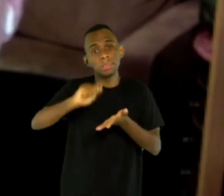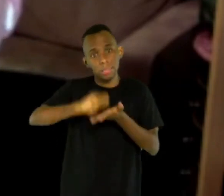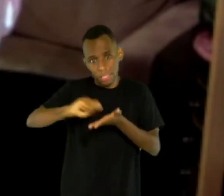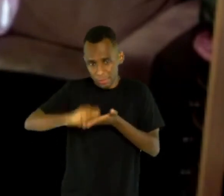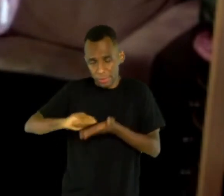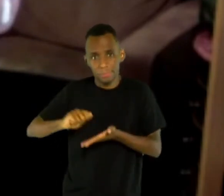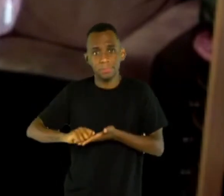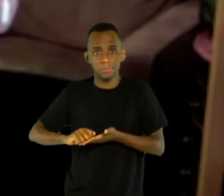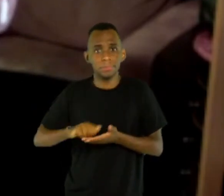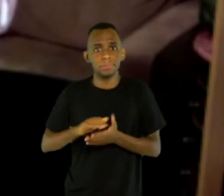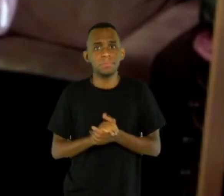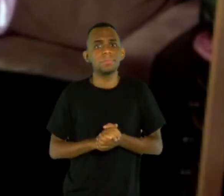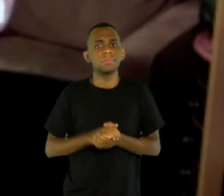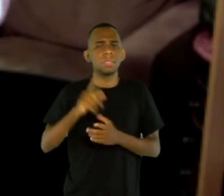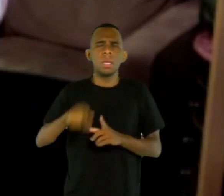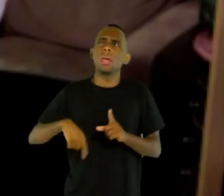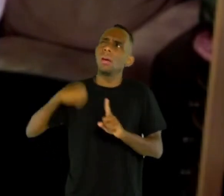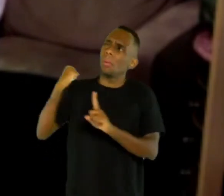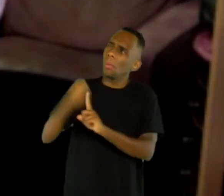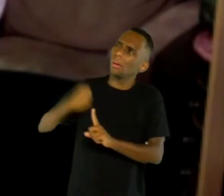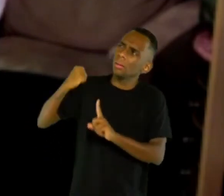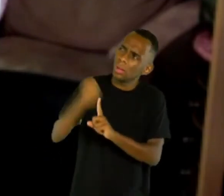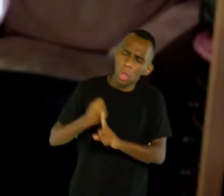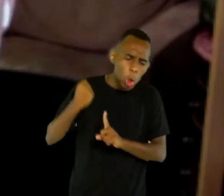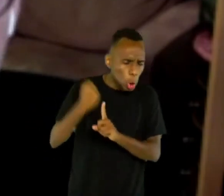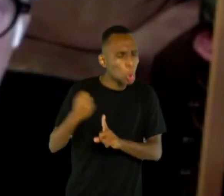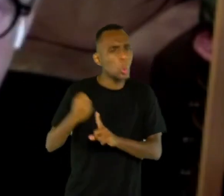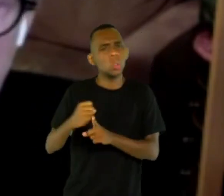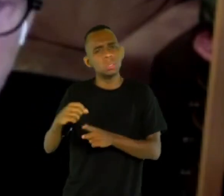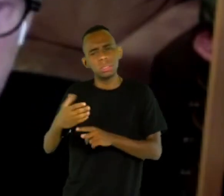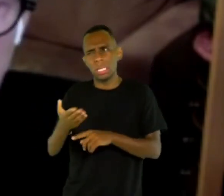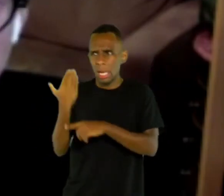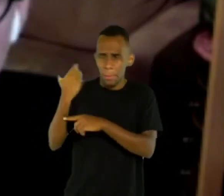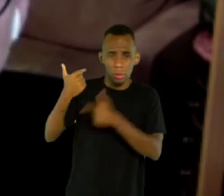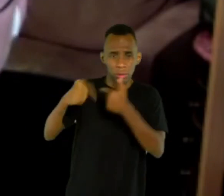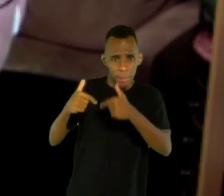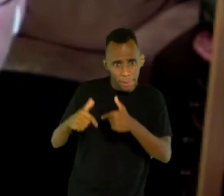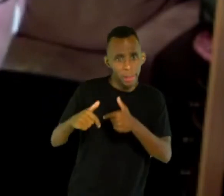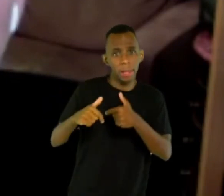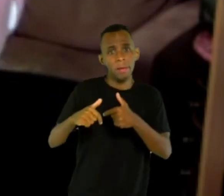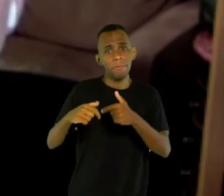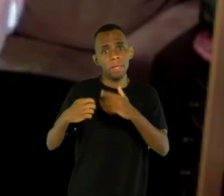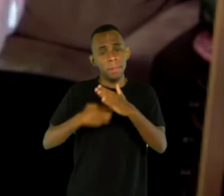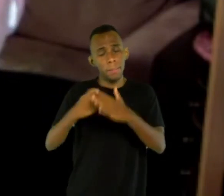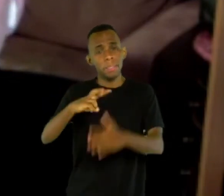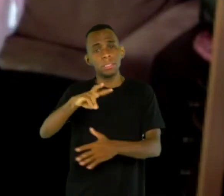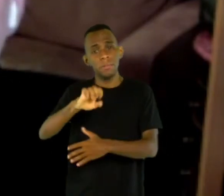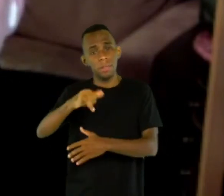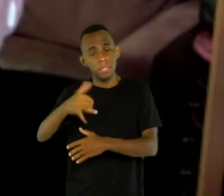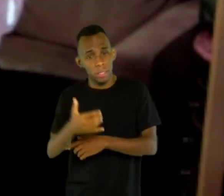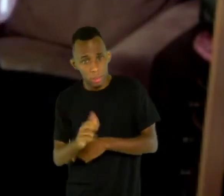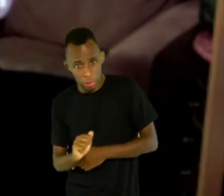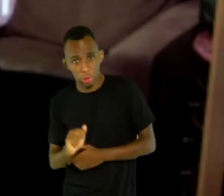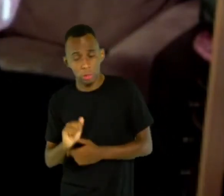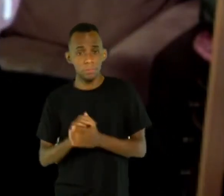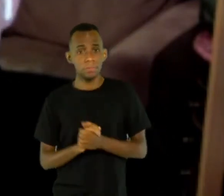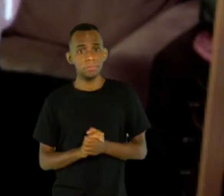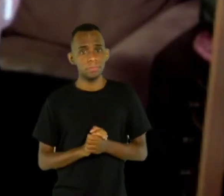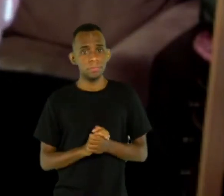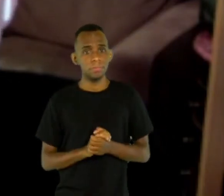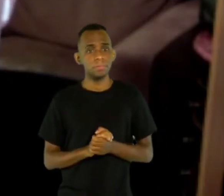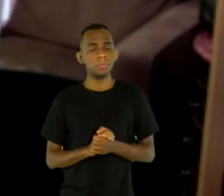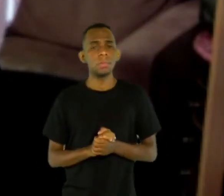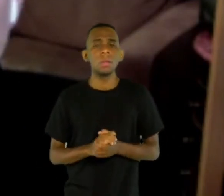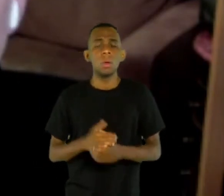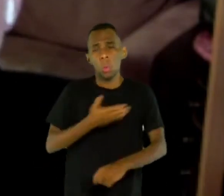começou, né? Eu tinha uma coluna na Veja e fiz essa. Então eu costumo dizer